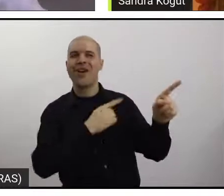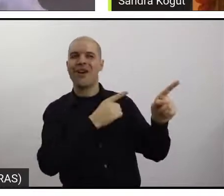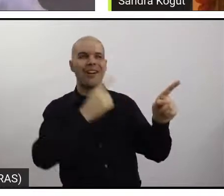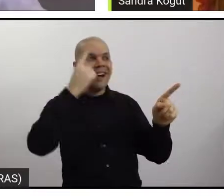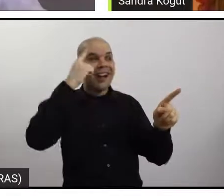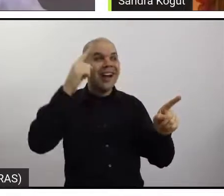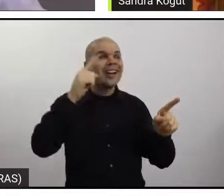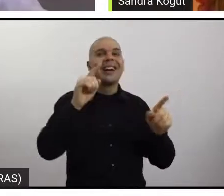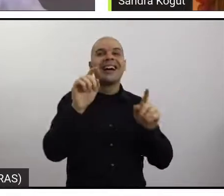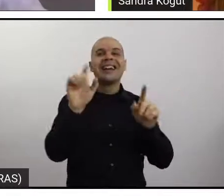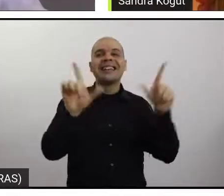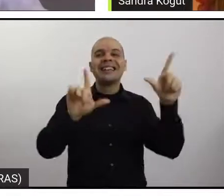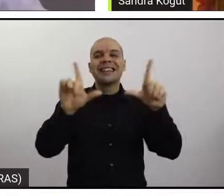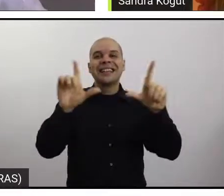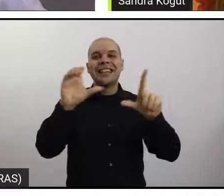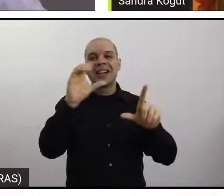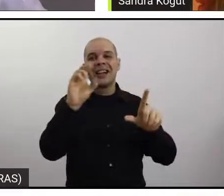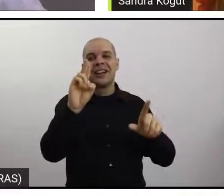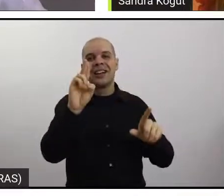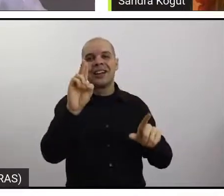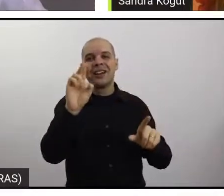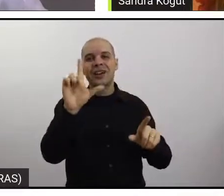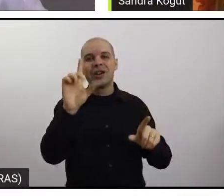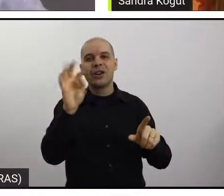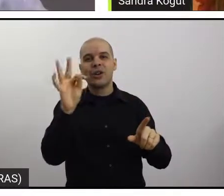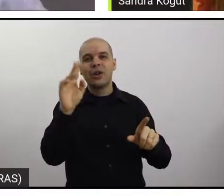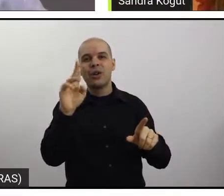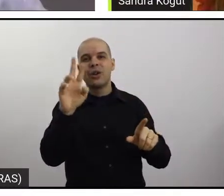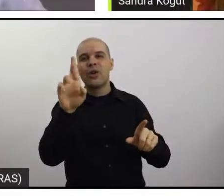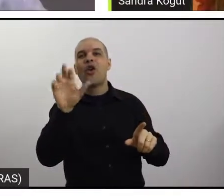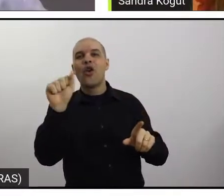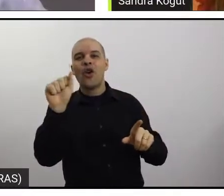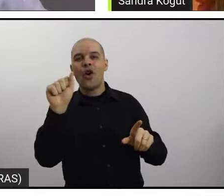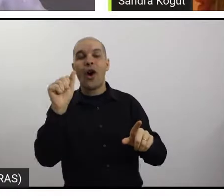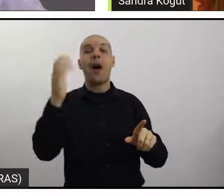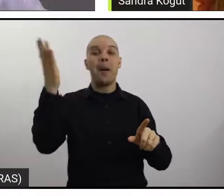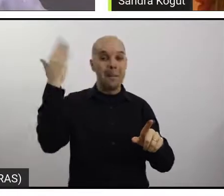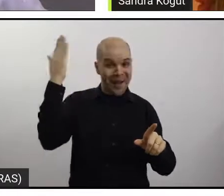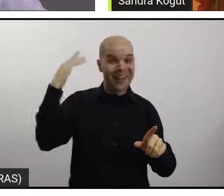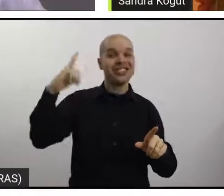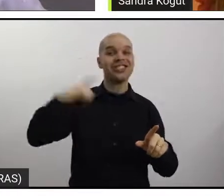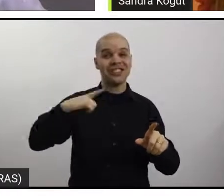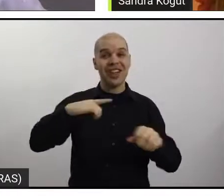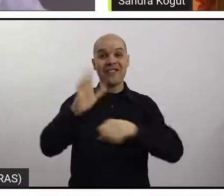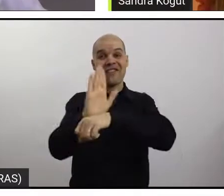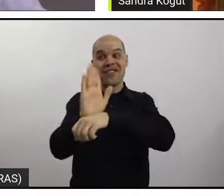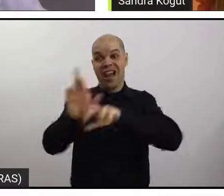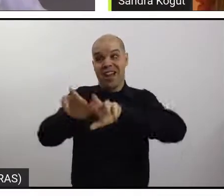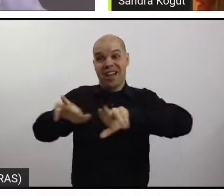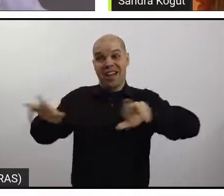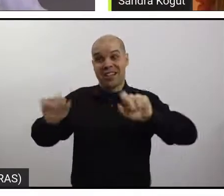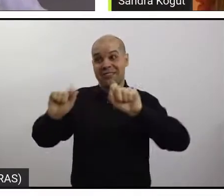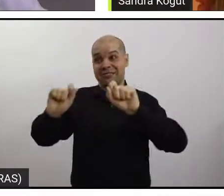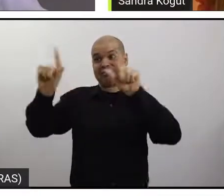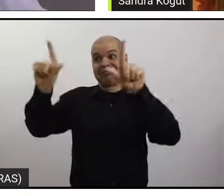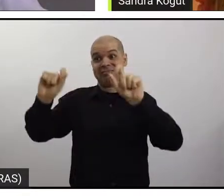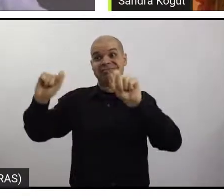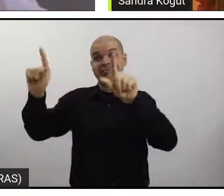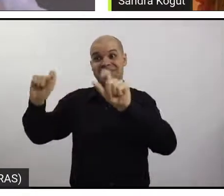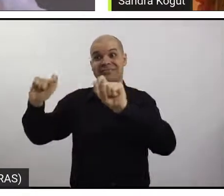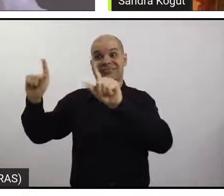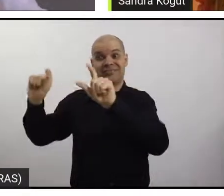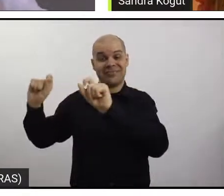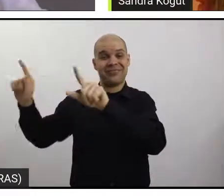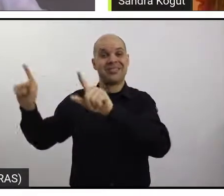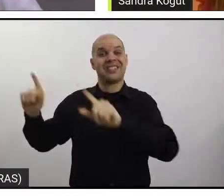Cultura, como um programa que teve esse espaço para videoarte, inclusive tinha um espaço que eu ainda não encontrei o material, mas